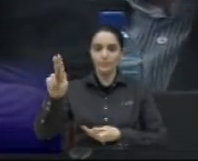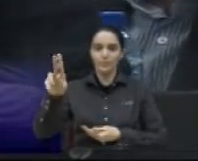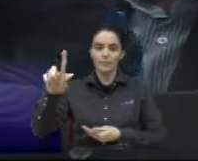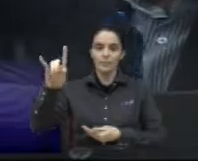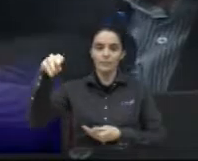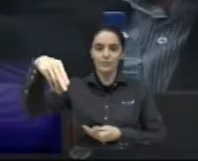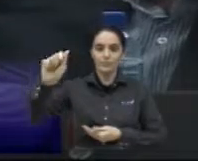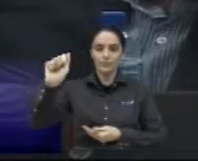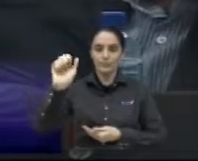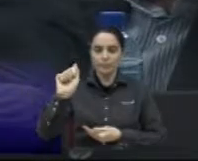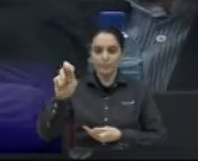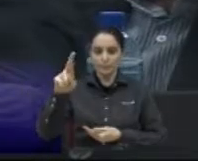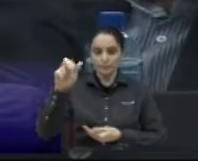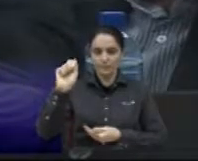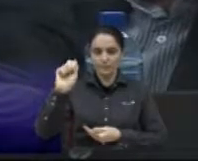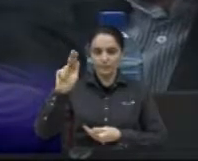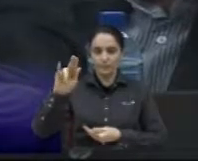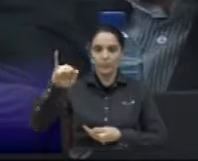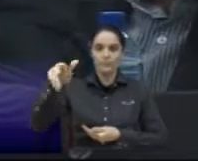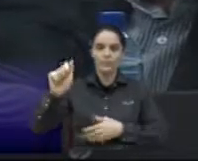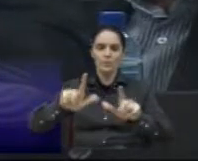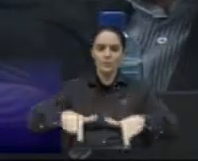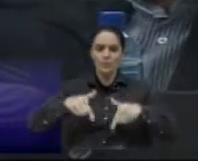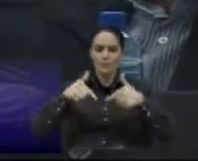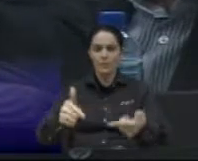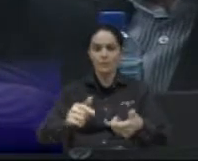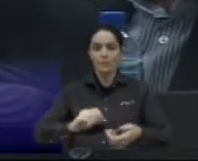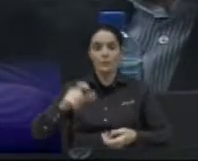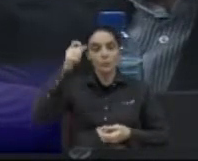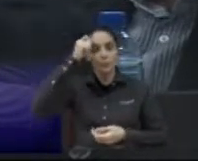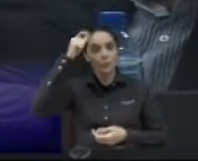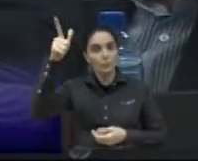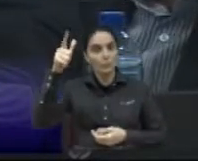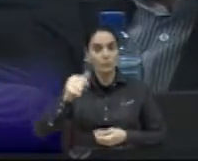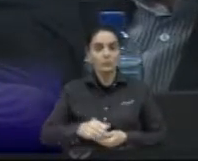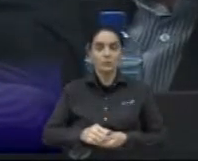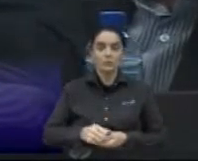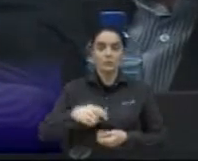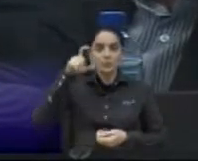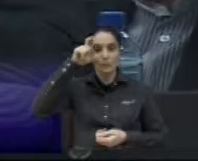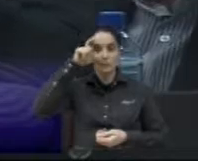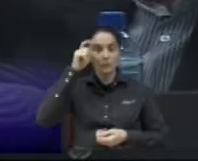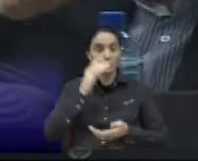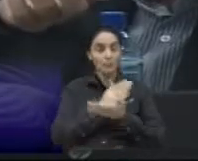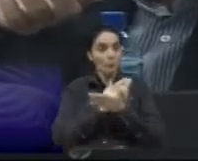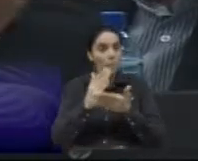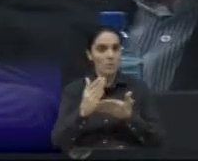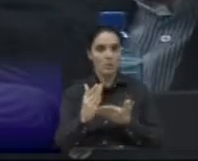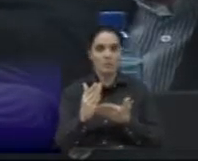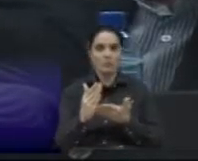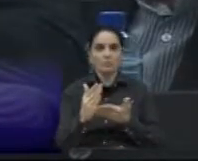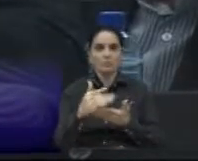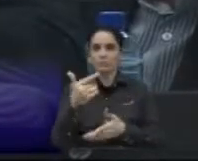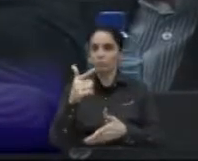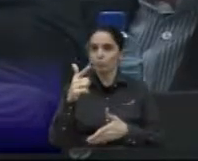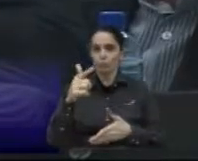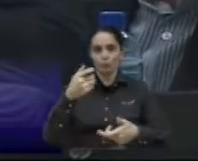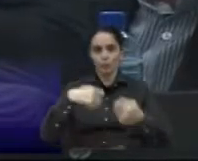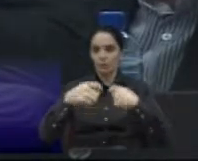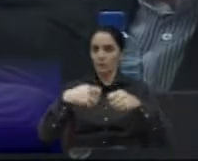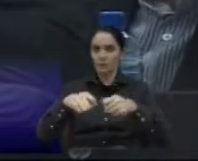muito na área da cultura aqui na cidade de Limeira. Quando eu comecei a militar nessa área, não havia Secretaria da Cultura,